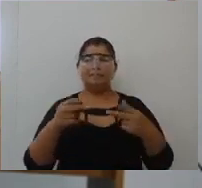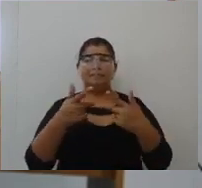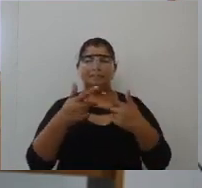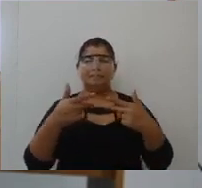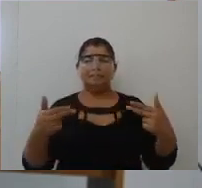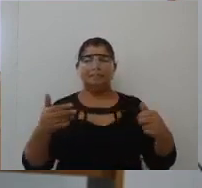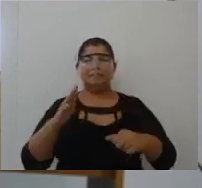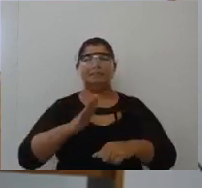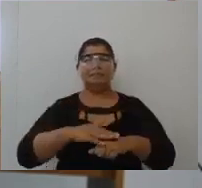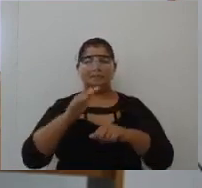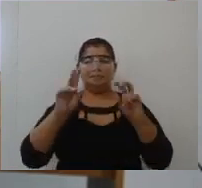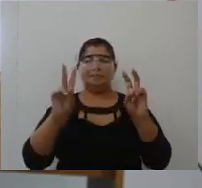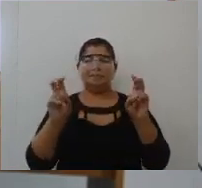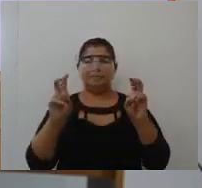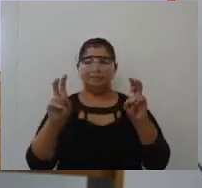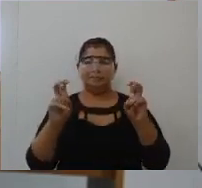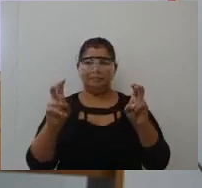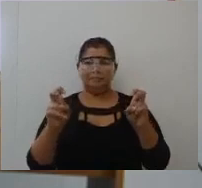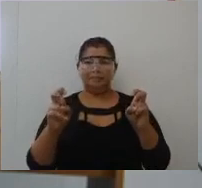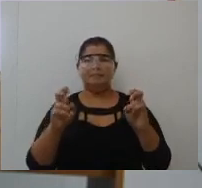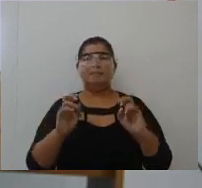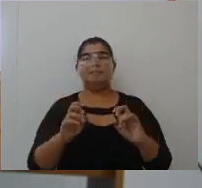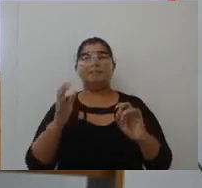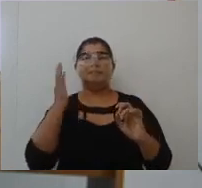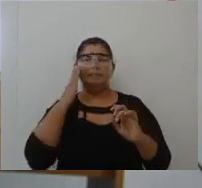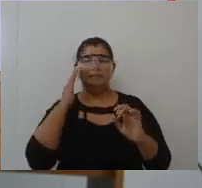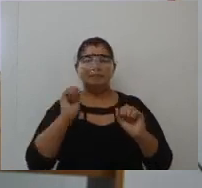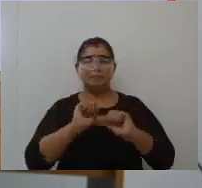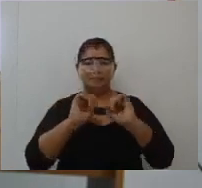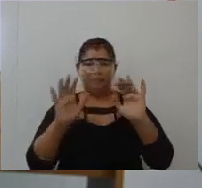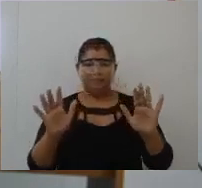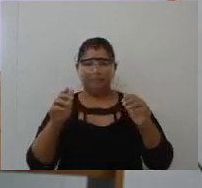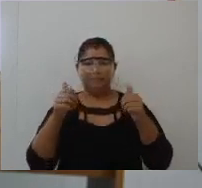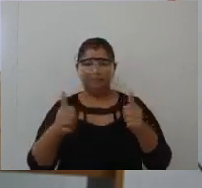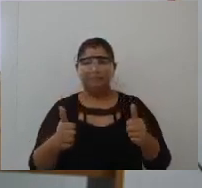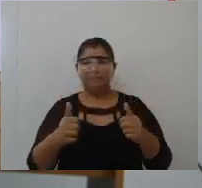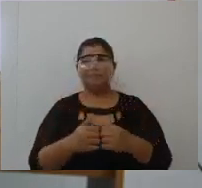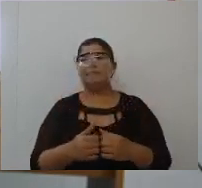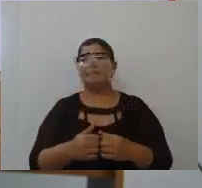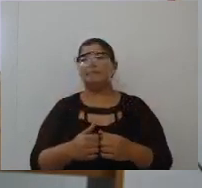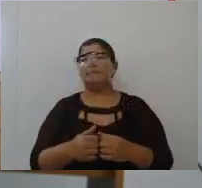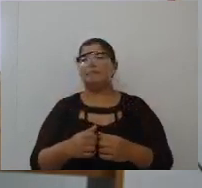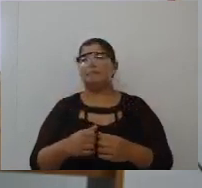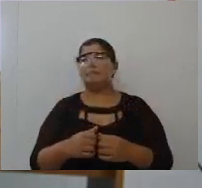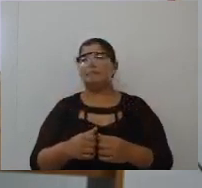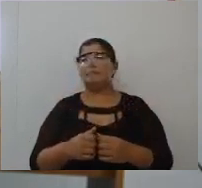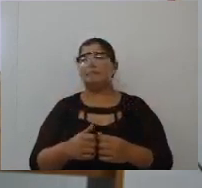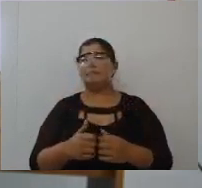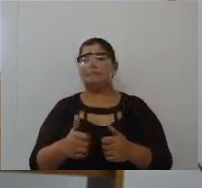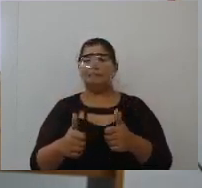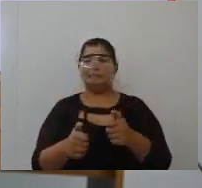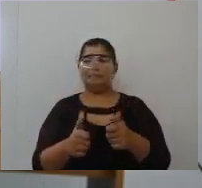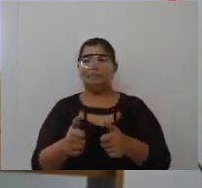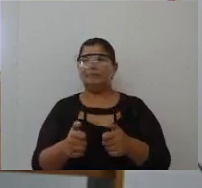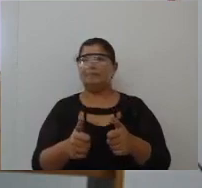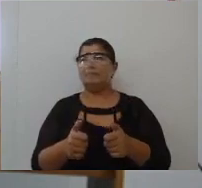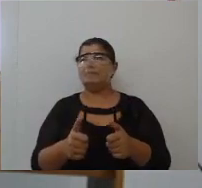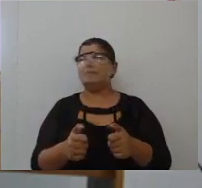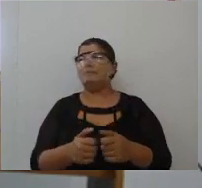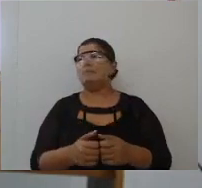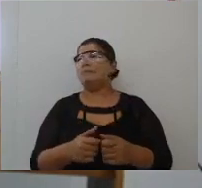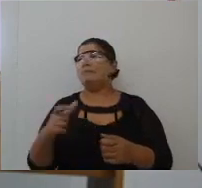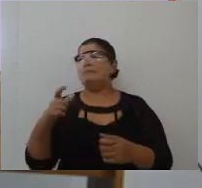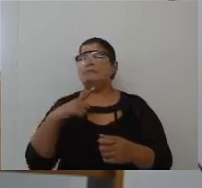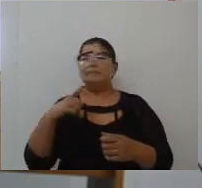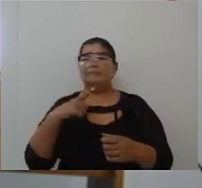vocês sobre esse assunto, tá? Mas entenderam isso direitinho, né? Cadê o controle? Aqui, pronto. Vamos embora. Aí nós